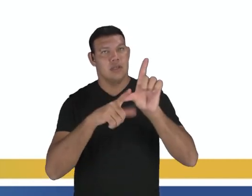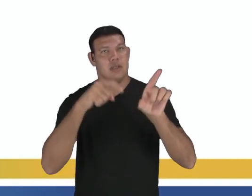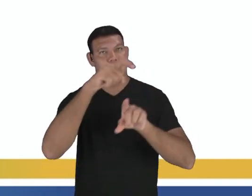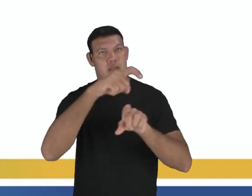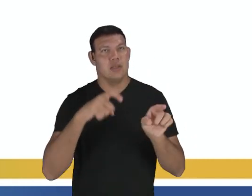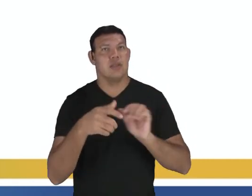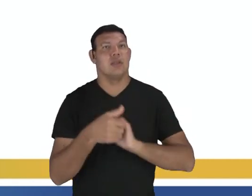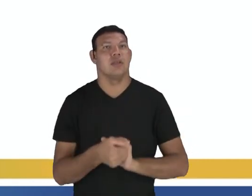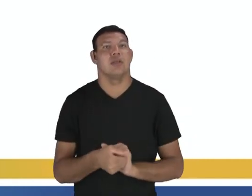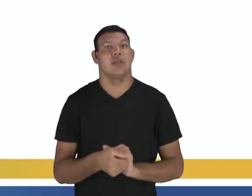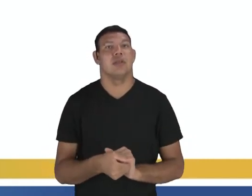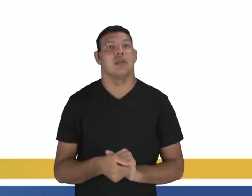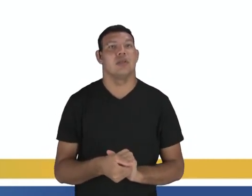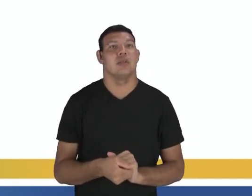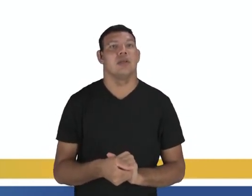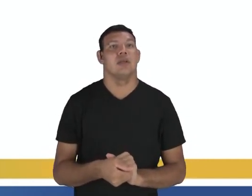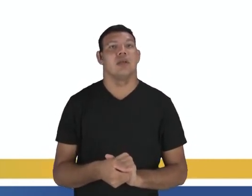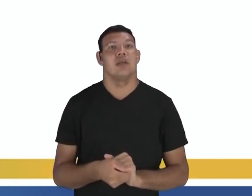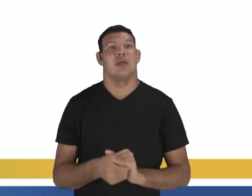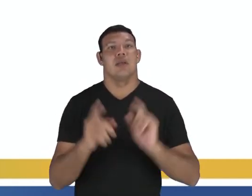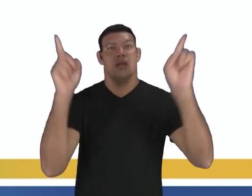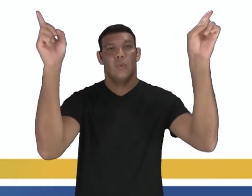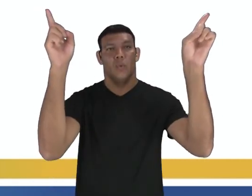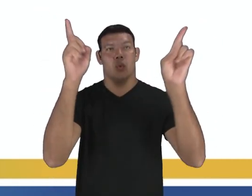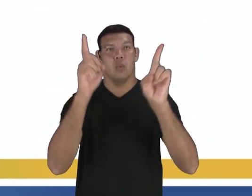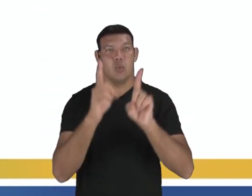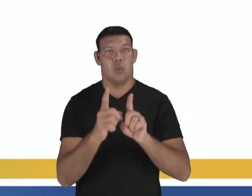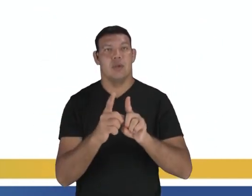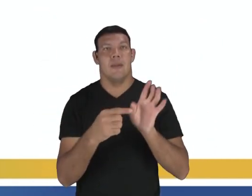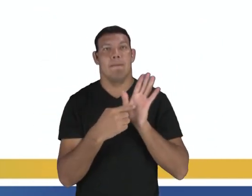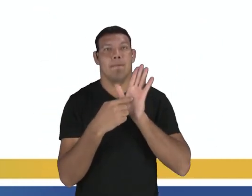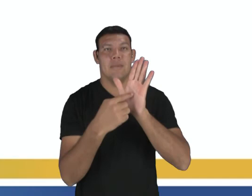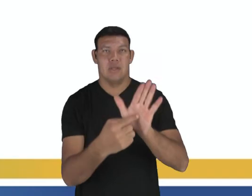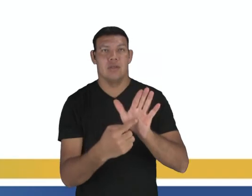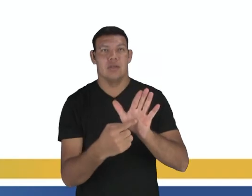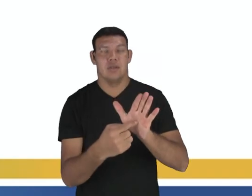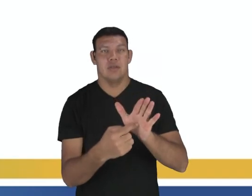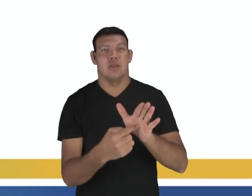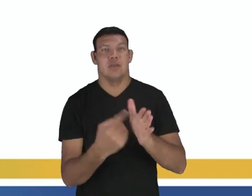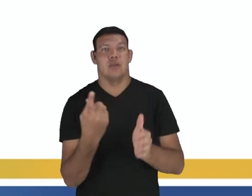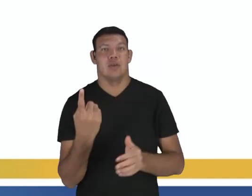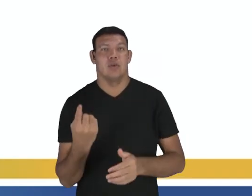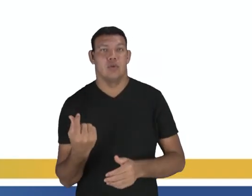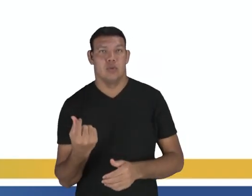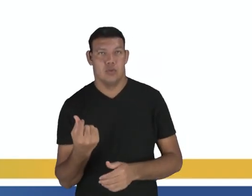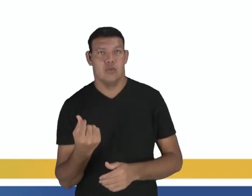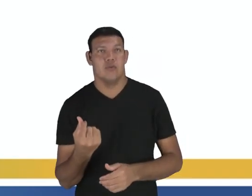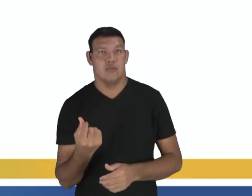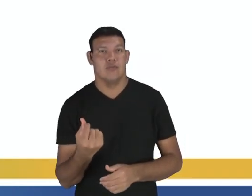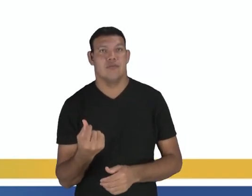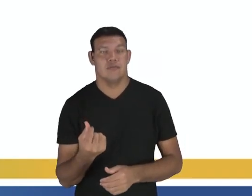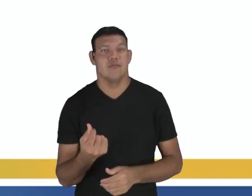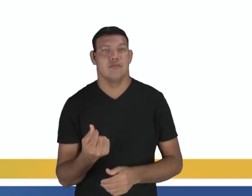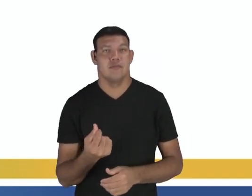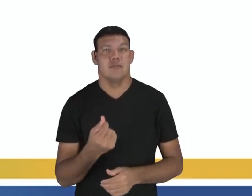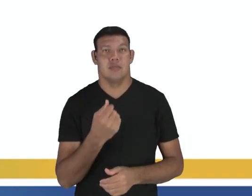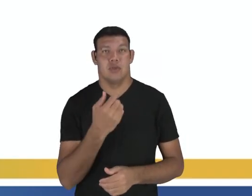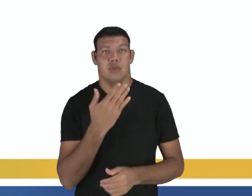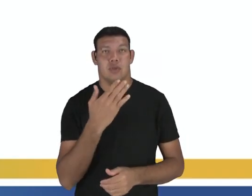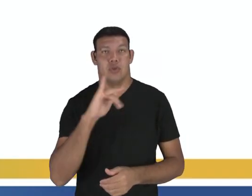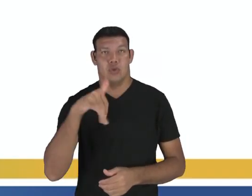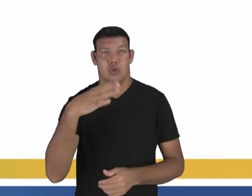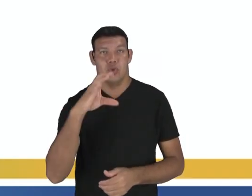representa o preço cobrado por José? Bom, o José ele cobra R$50 fixo, independente